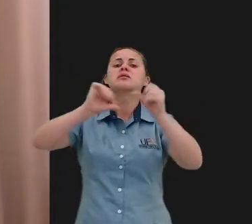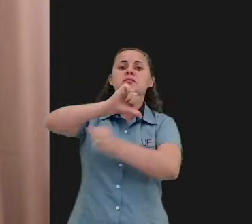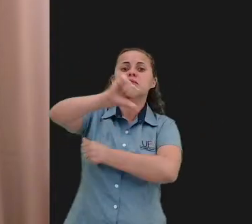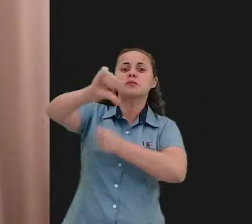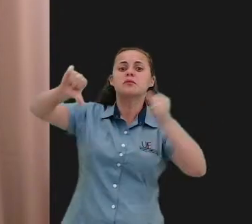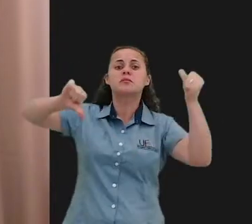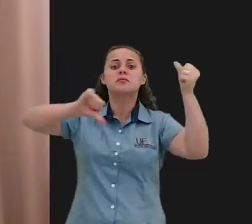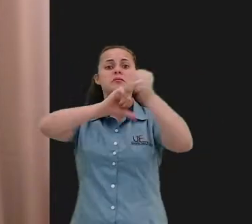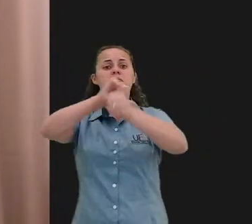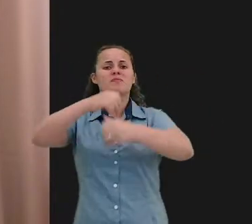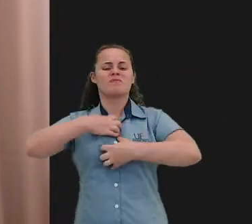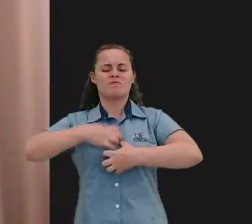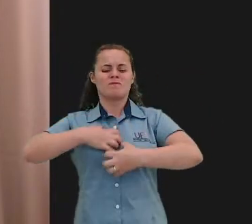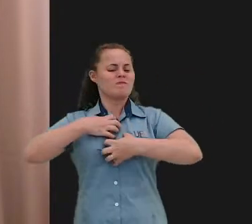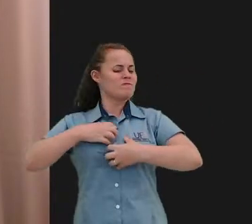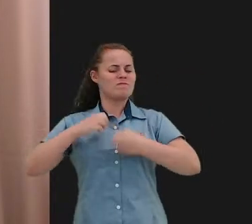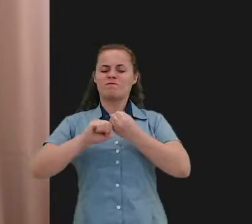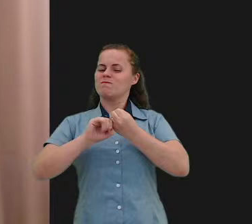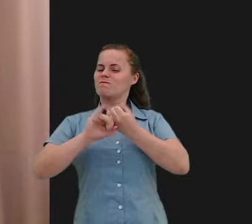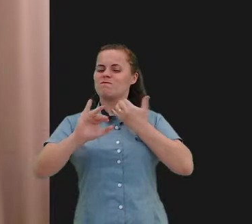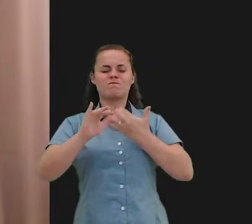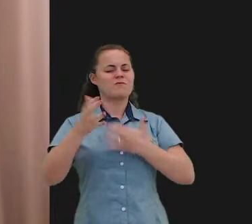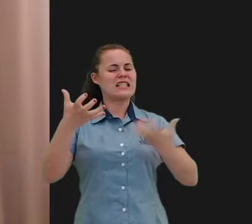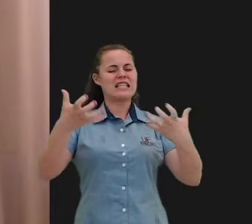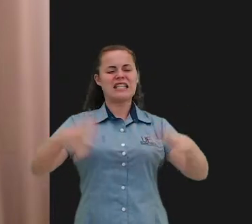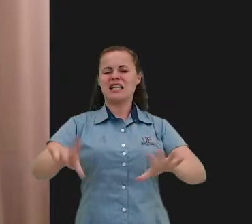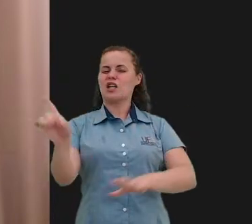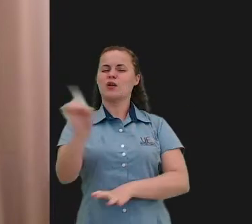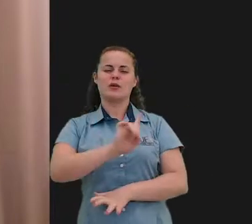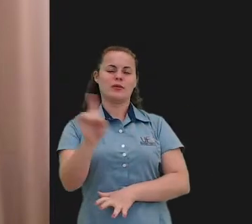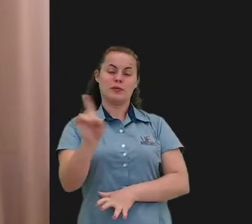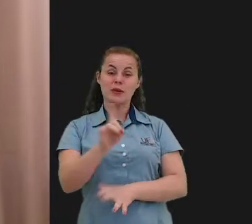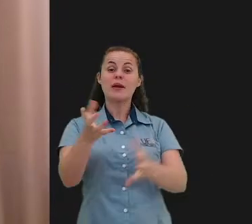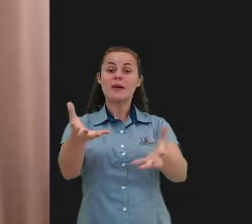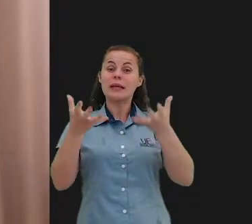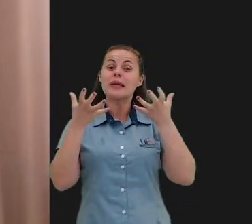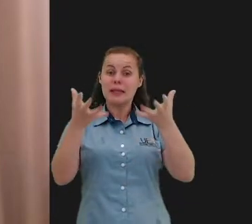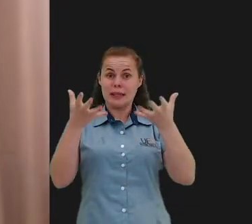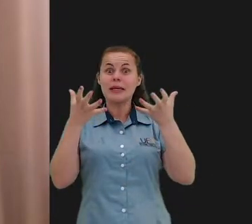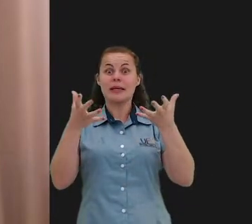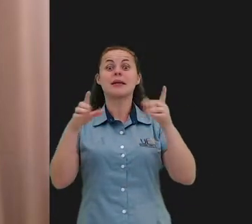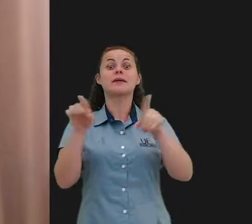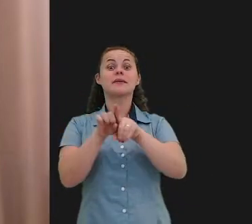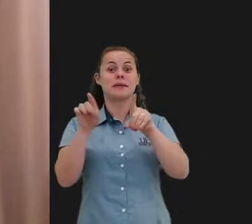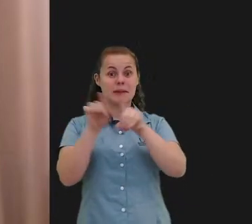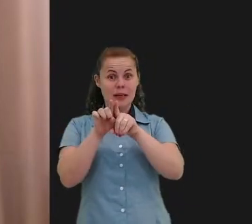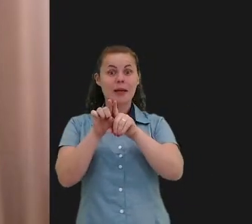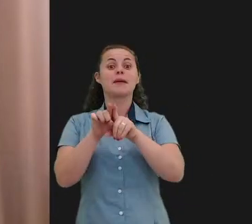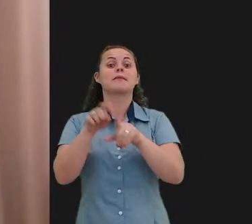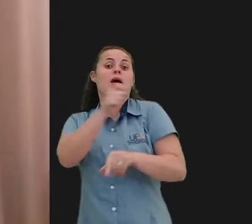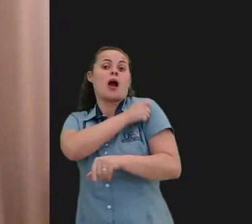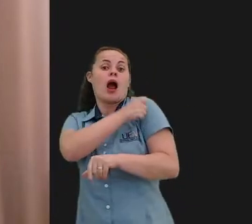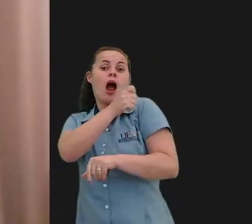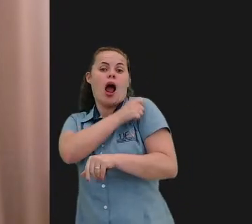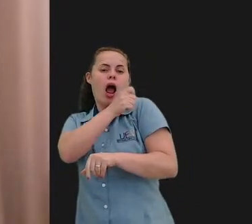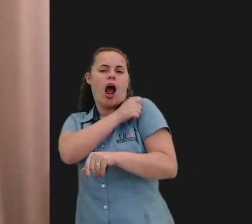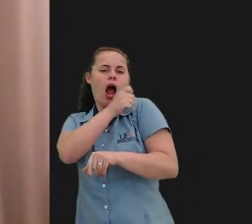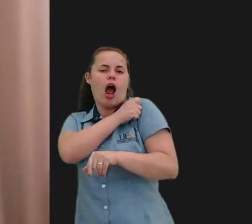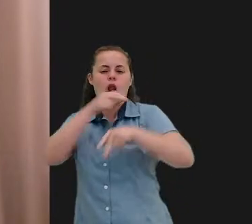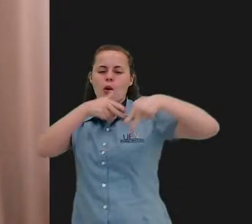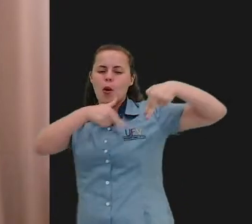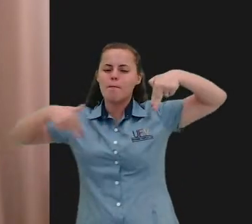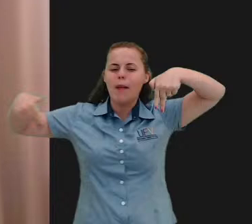era um evento virtual que queríamos fazer. Queríamos sim o burburinho dos estudantes nos 3 campi, andando para